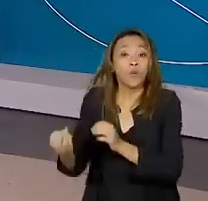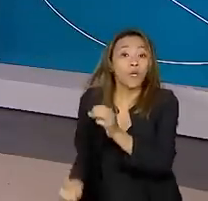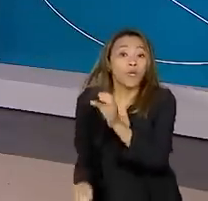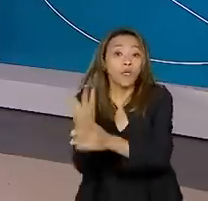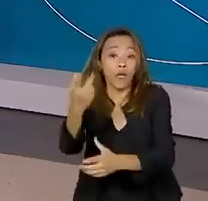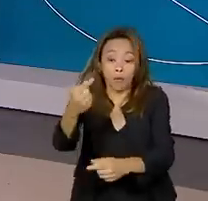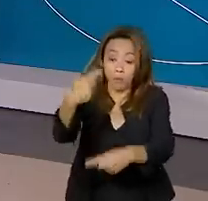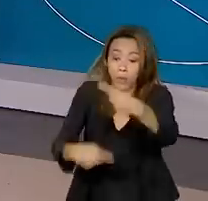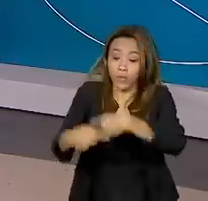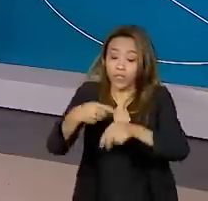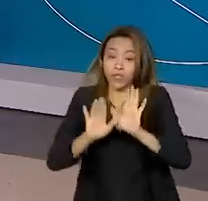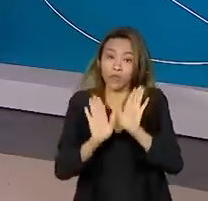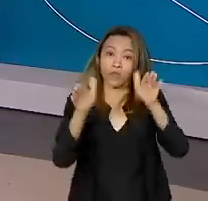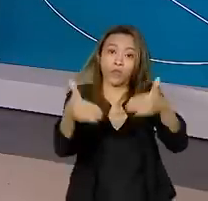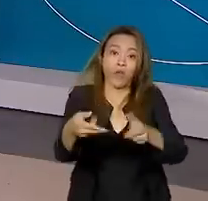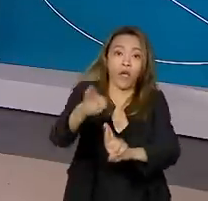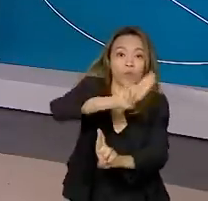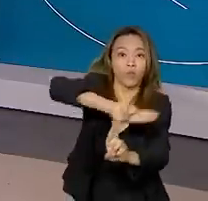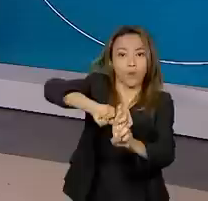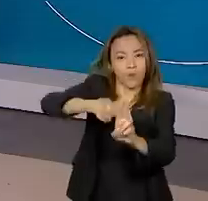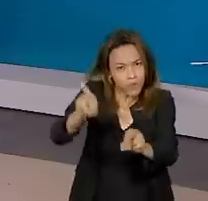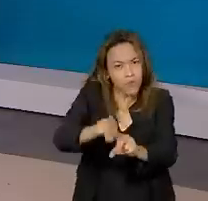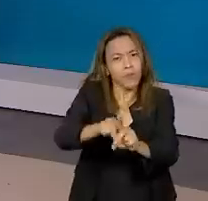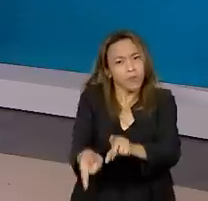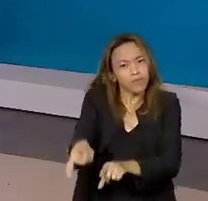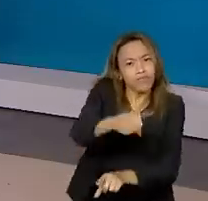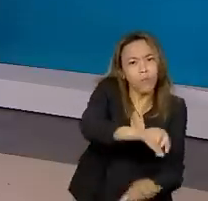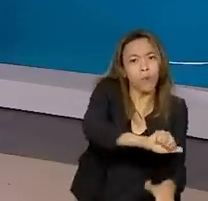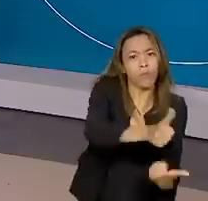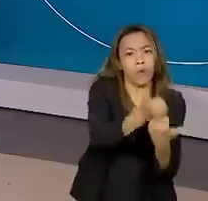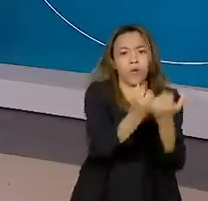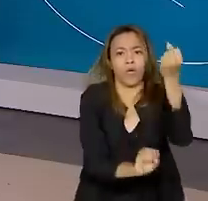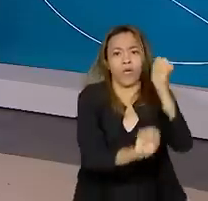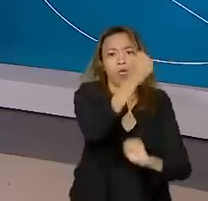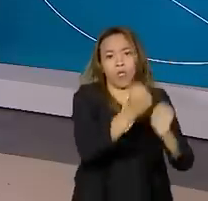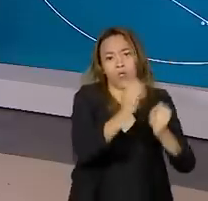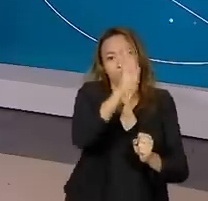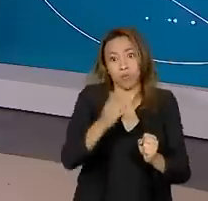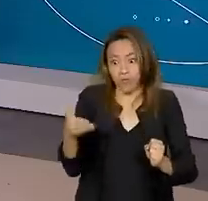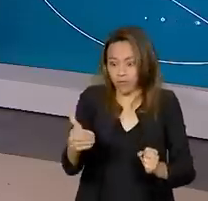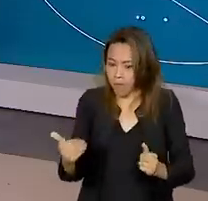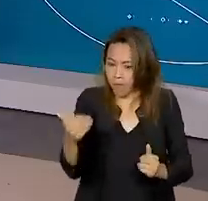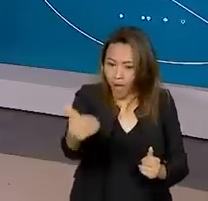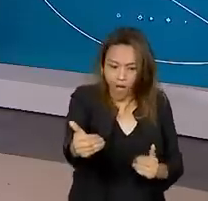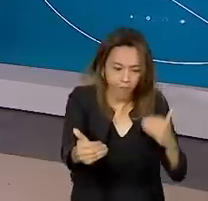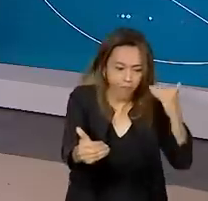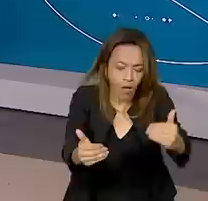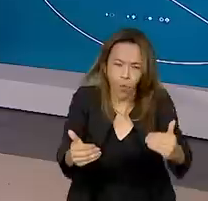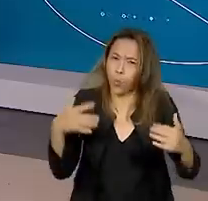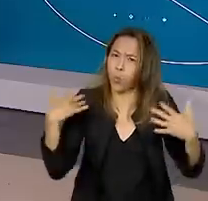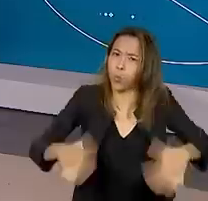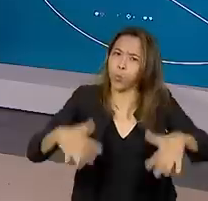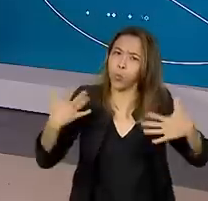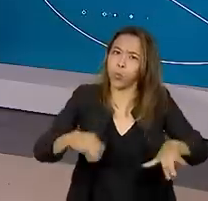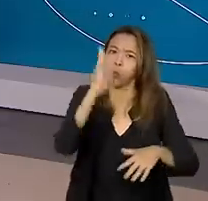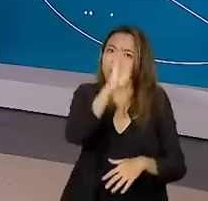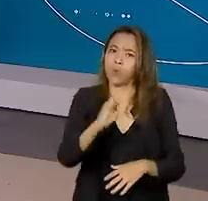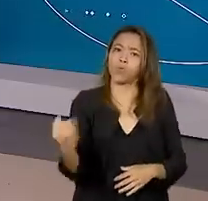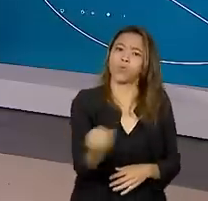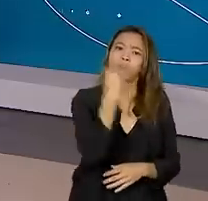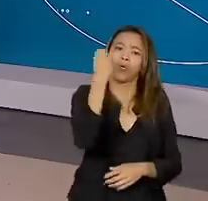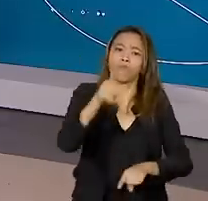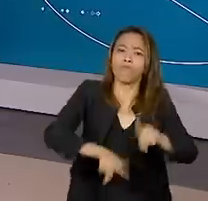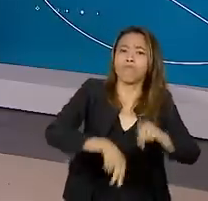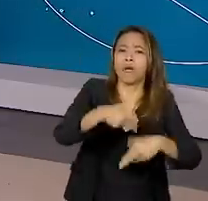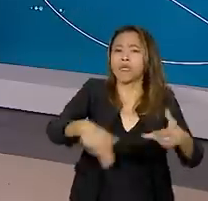para o SUS e para a industrialização do país. Esse é mais um passo importante para a autonomia do Brasil na produção de